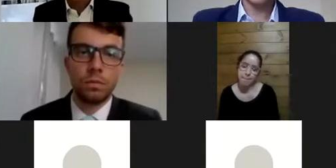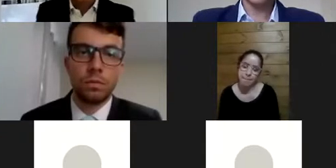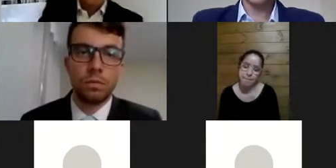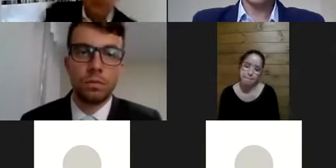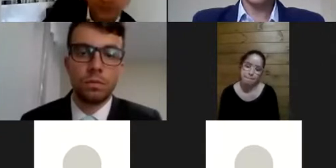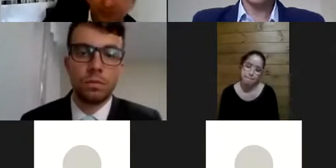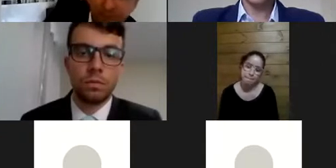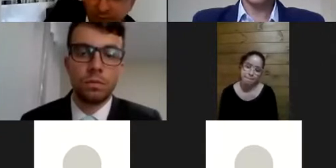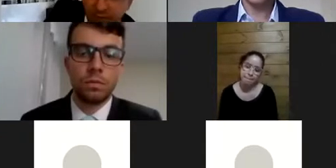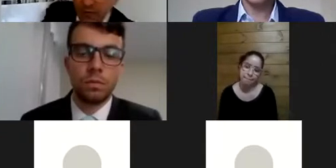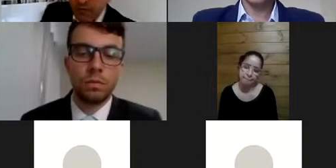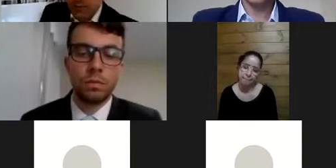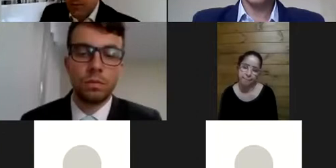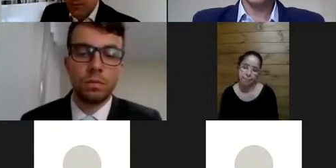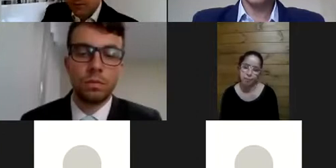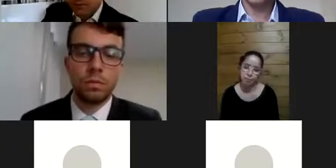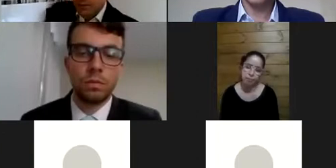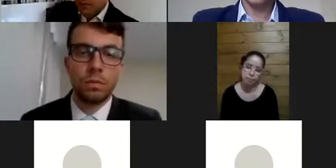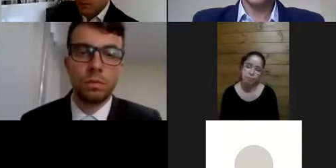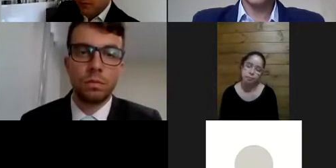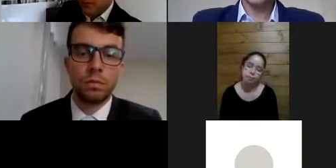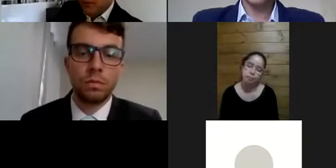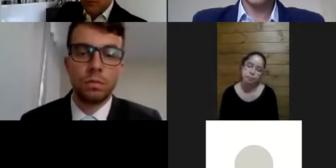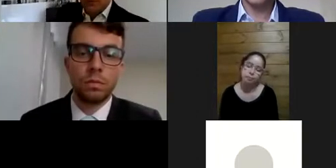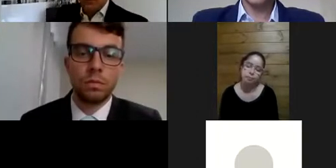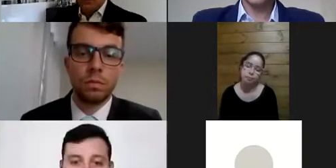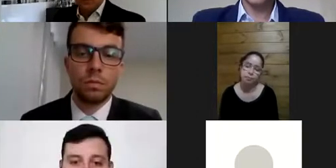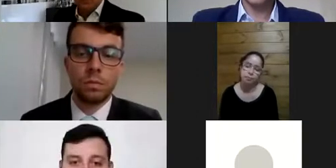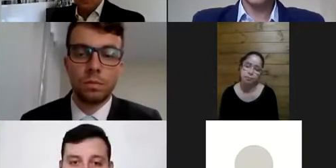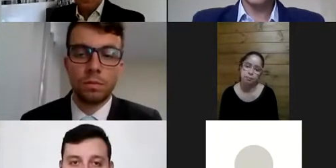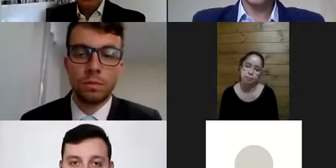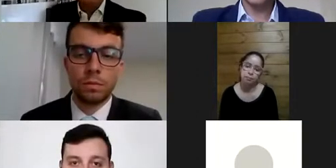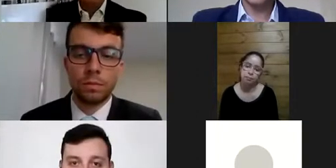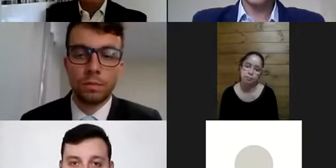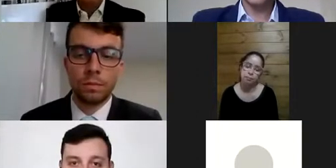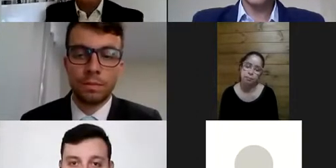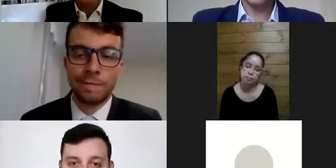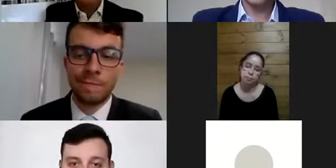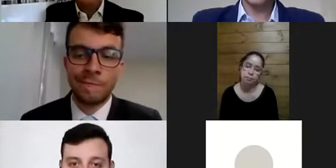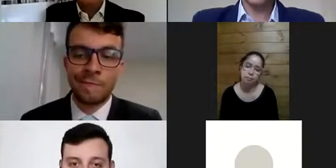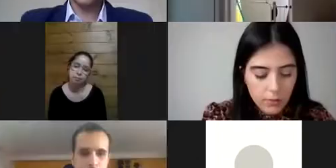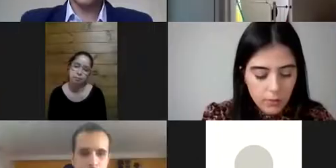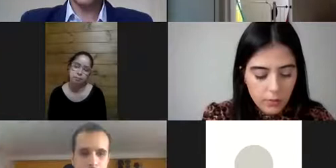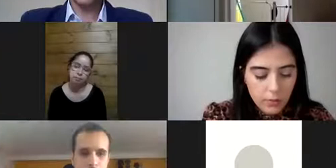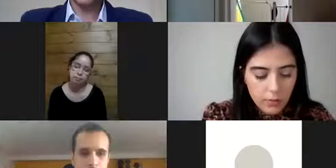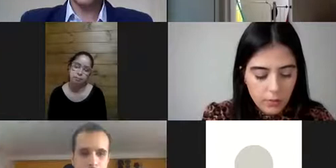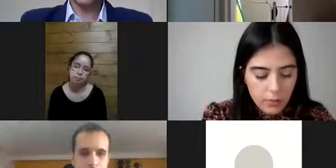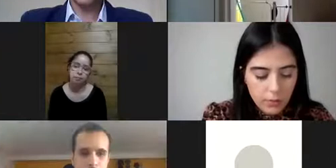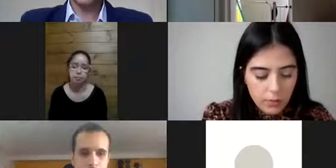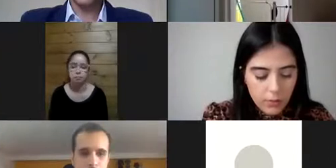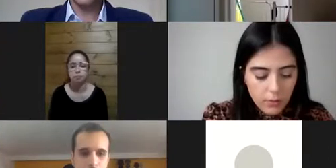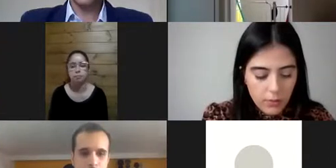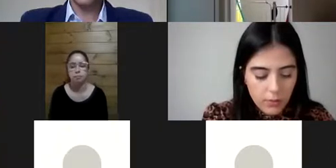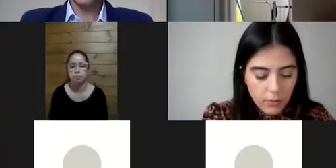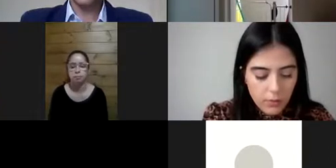cooperativista de crédito do país. E nós temos aqui à nossa disposição em Santa Catarina.